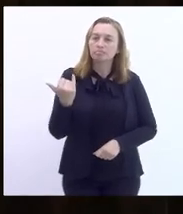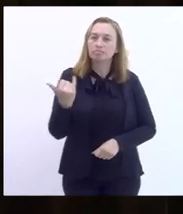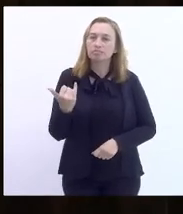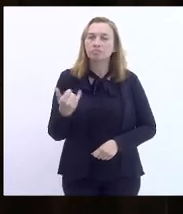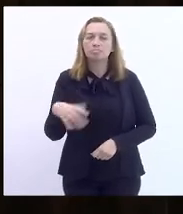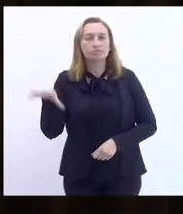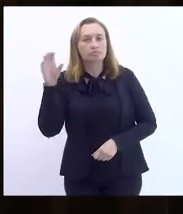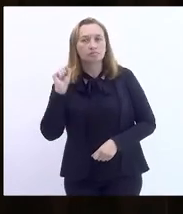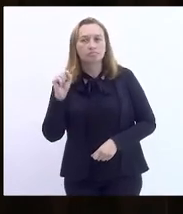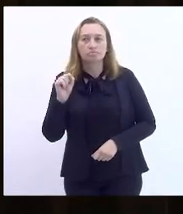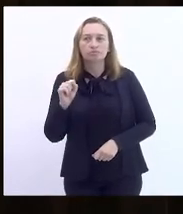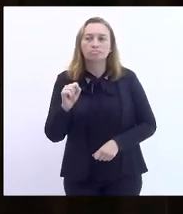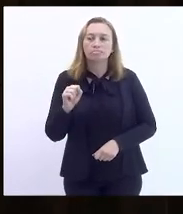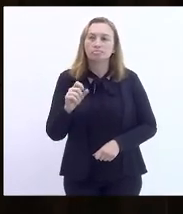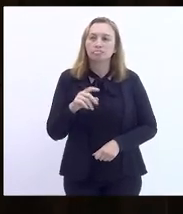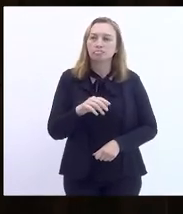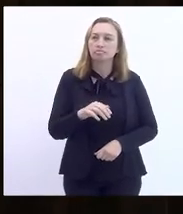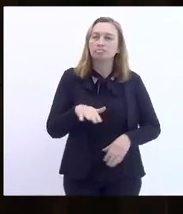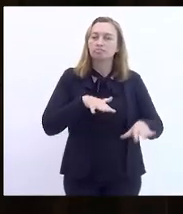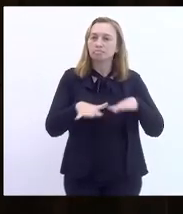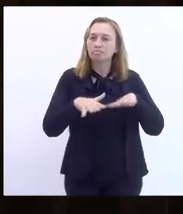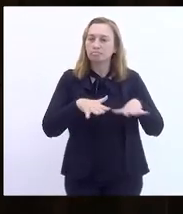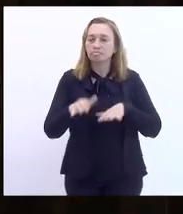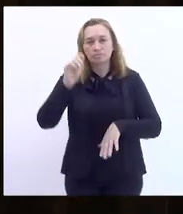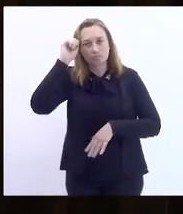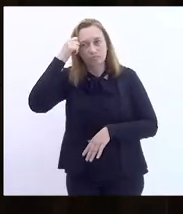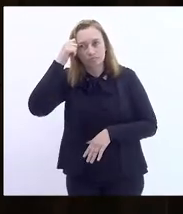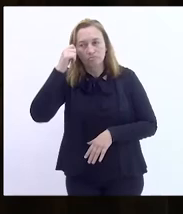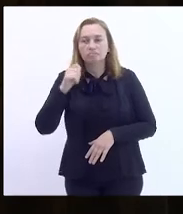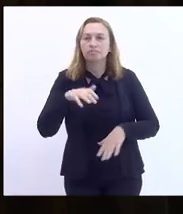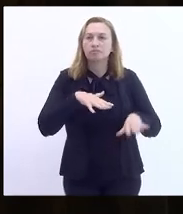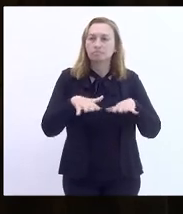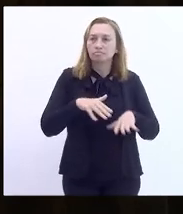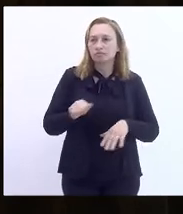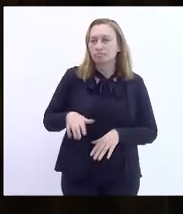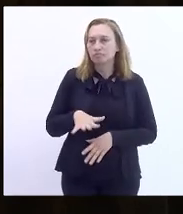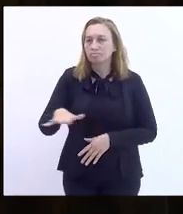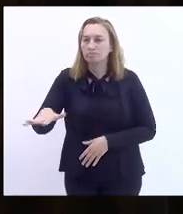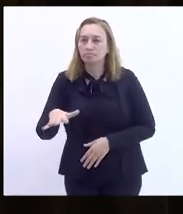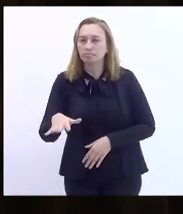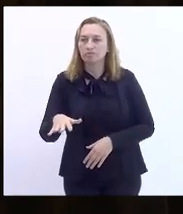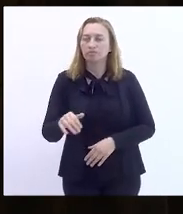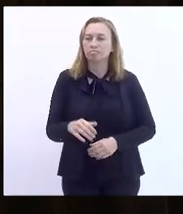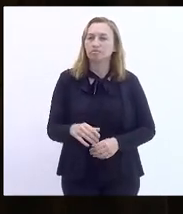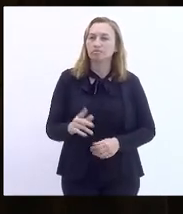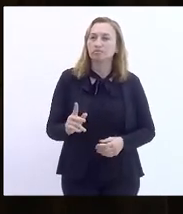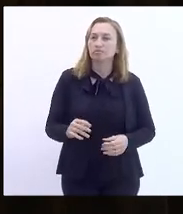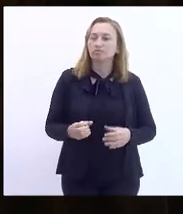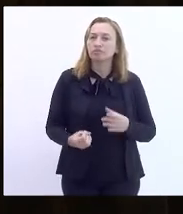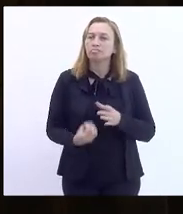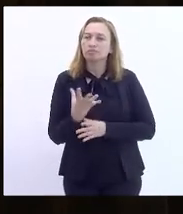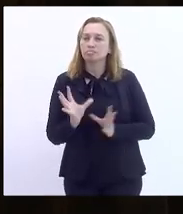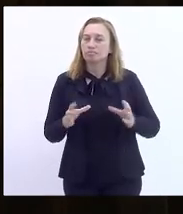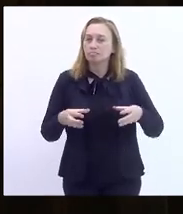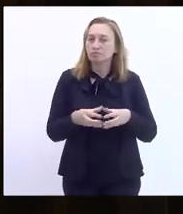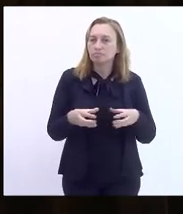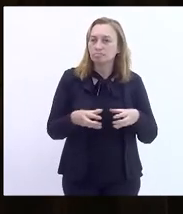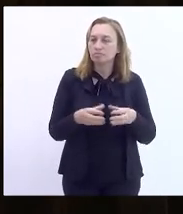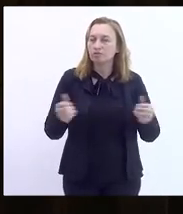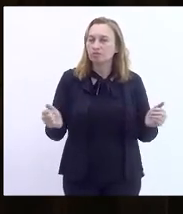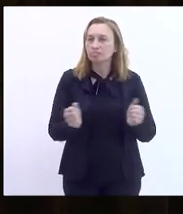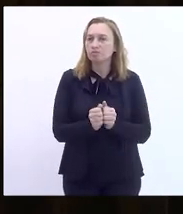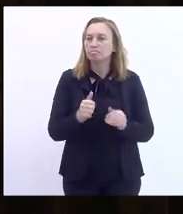que a gente escute agenda dos movimentos negros desenvolvimento de favela de periferia uma agenda que é construída coletivamente e